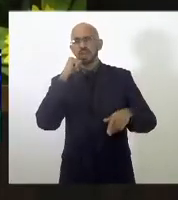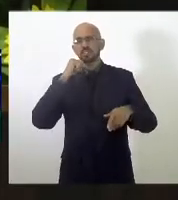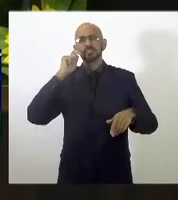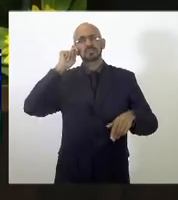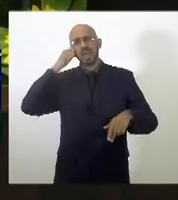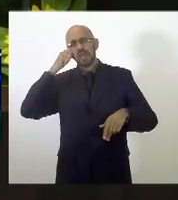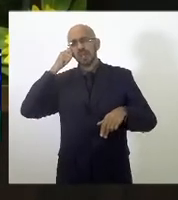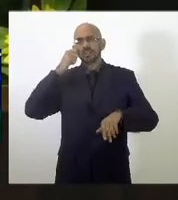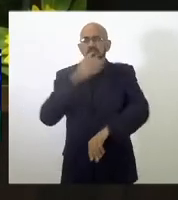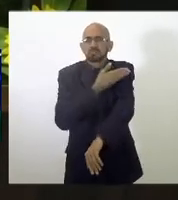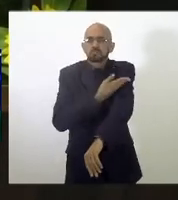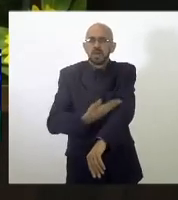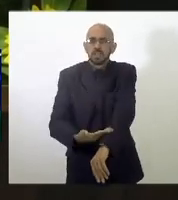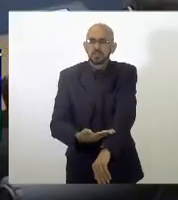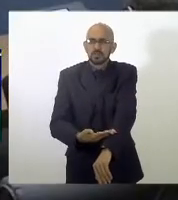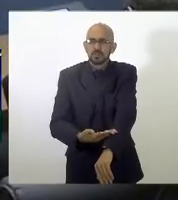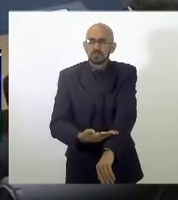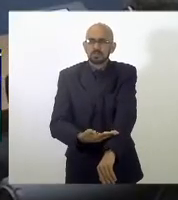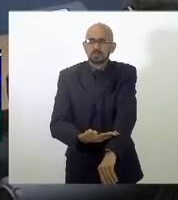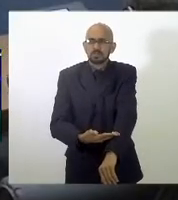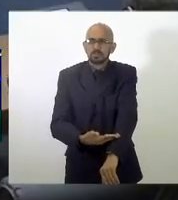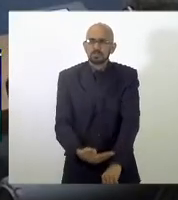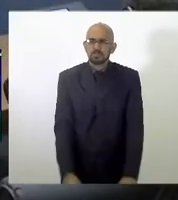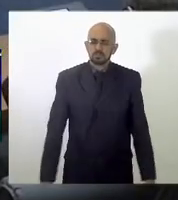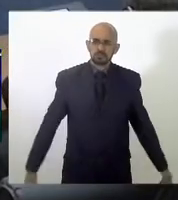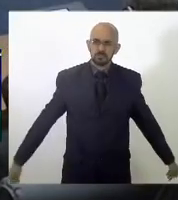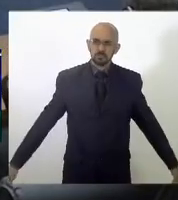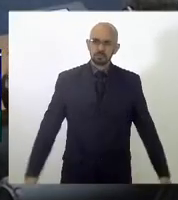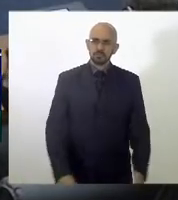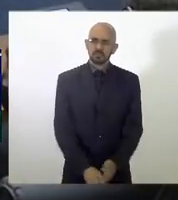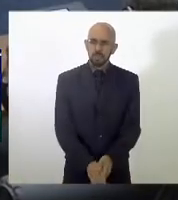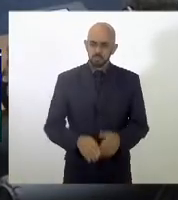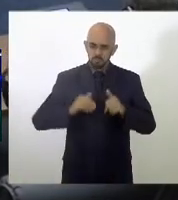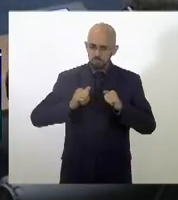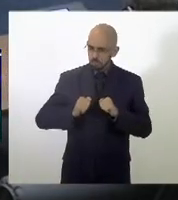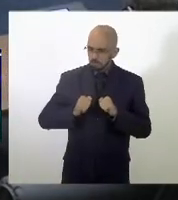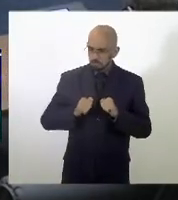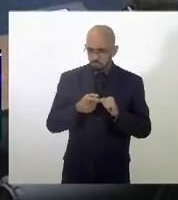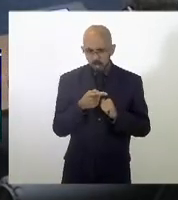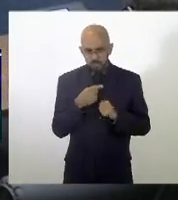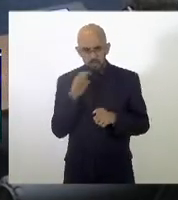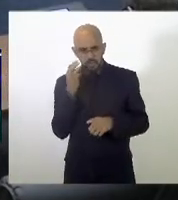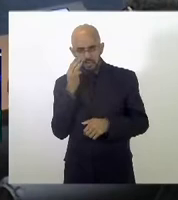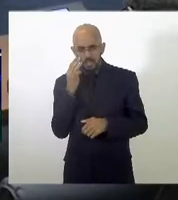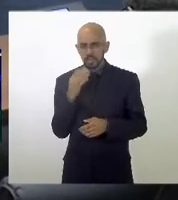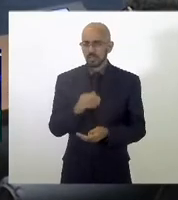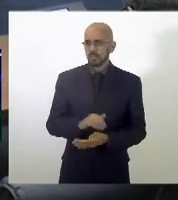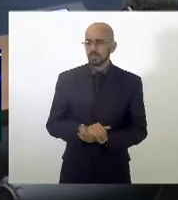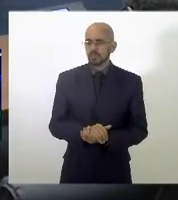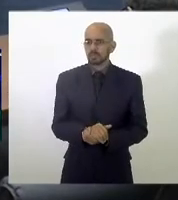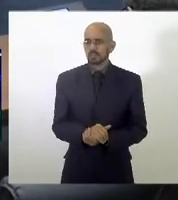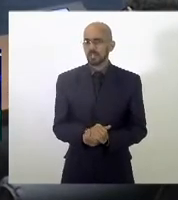as mulheres. Sim, porque já é, o projeto já é. Ok. Né? Então, pode ser desse tanto, deputado Márcio?